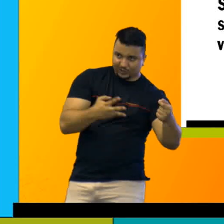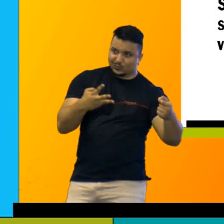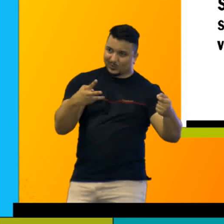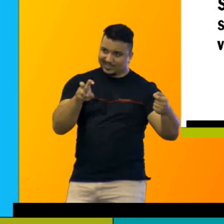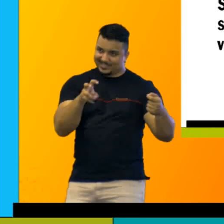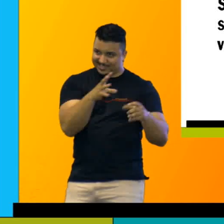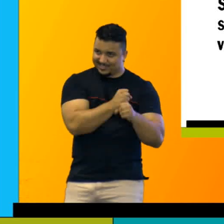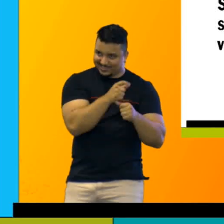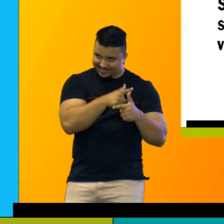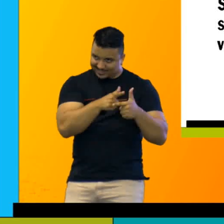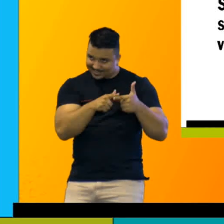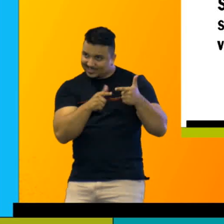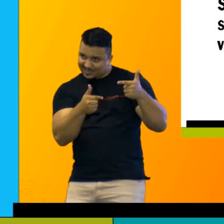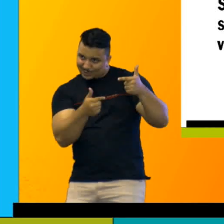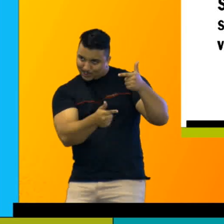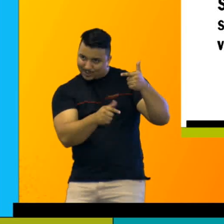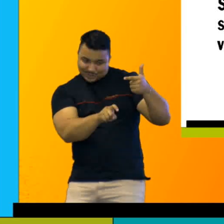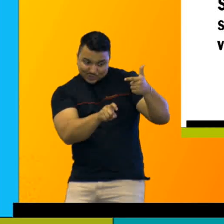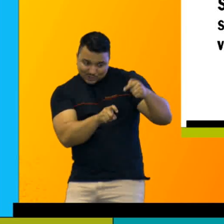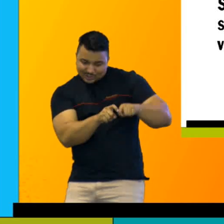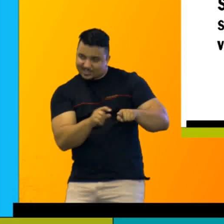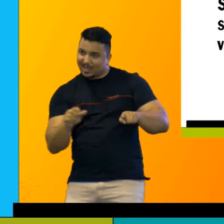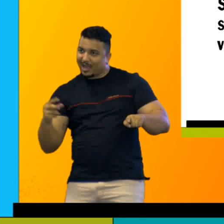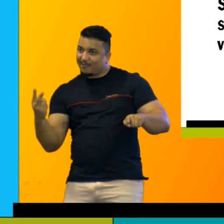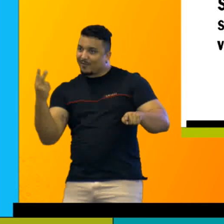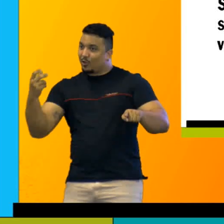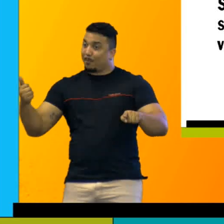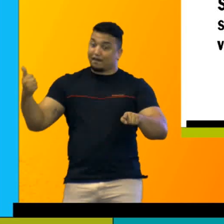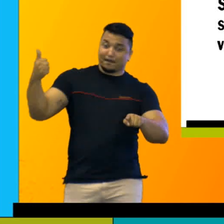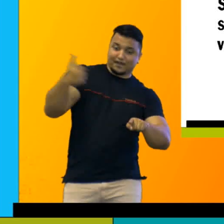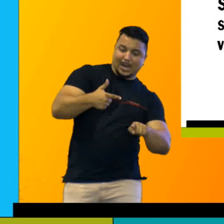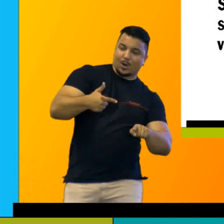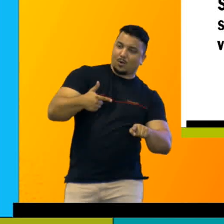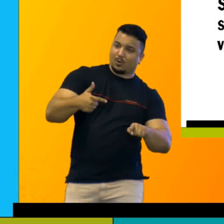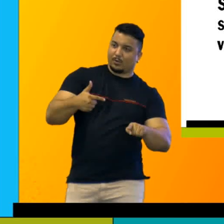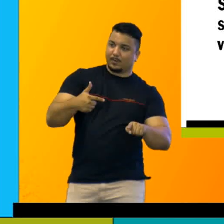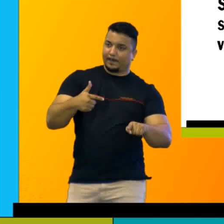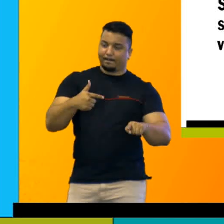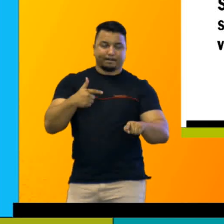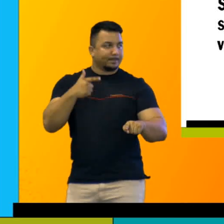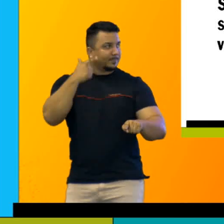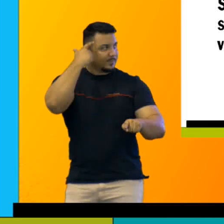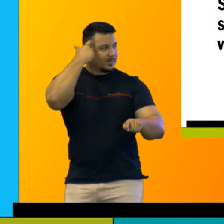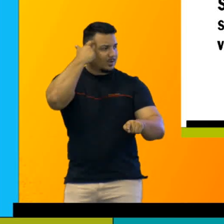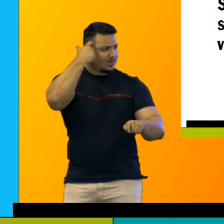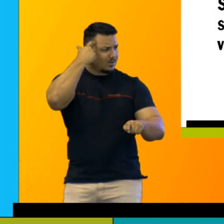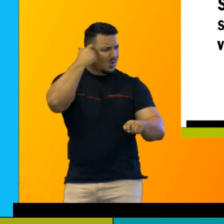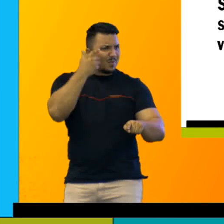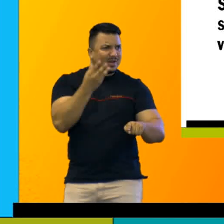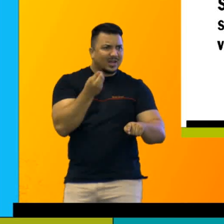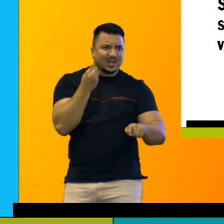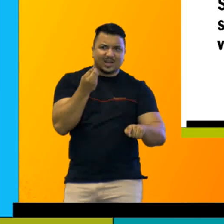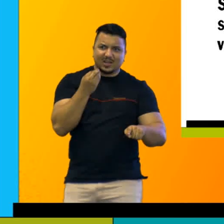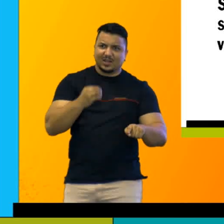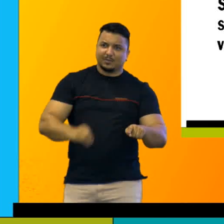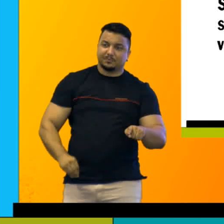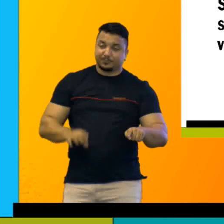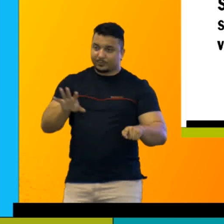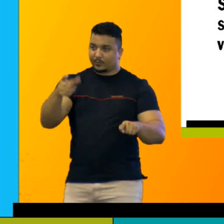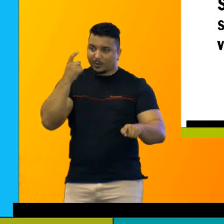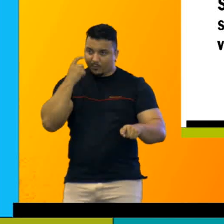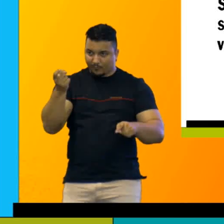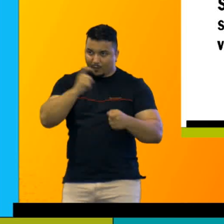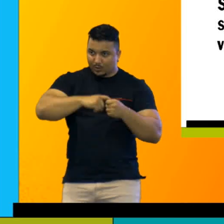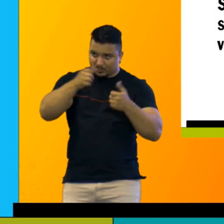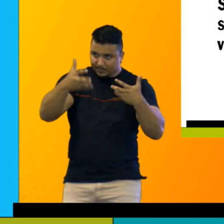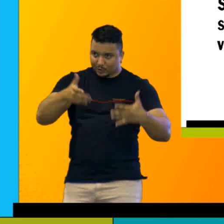valores nas semanas observadas no quadro. Eita, complicou agora, né? Pessoal, voltando